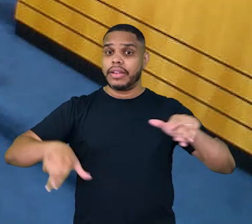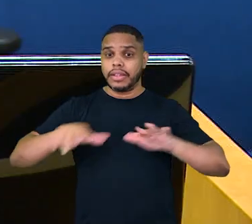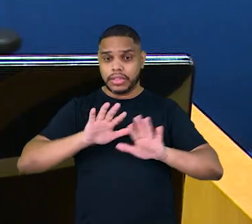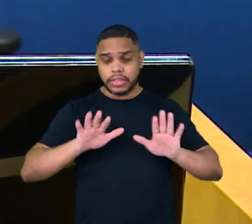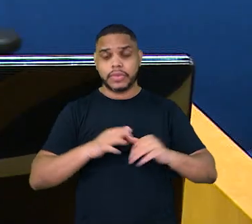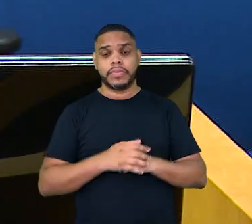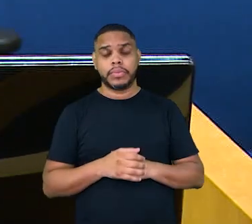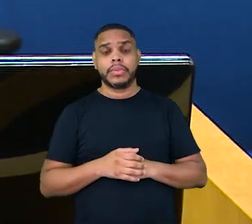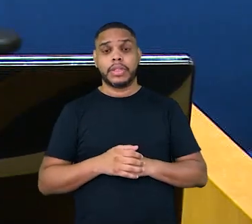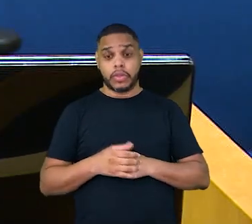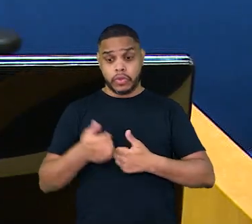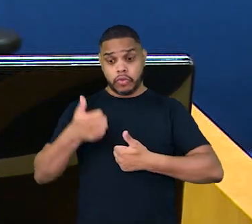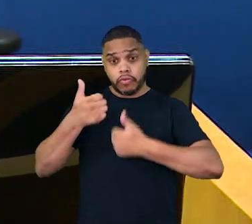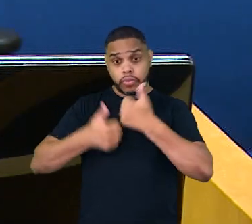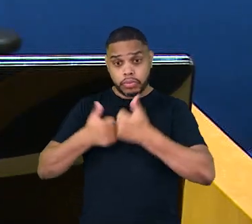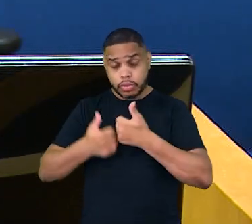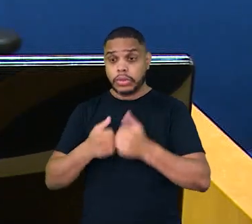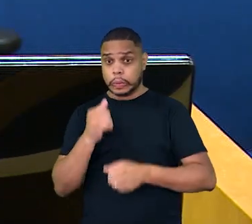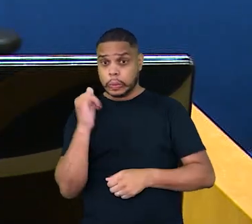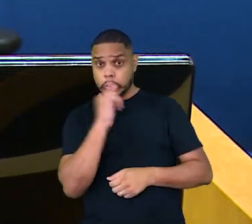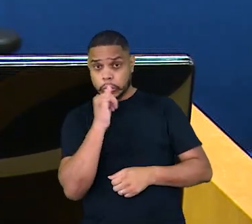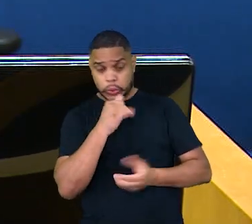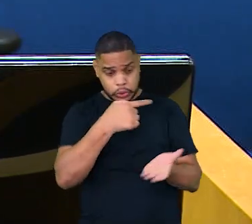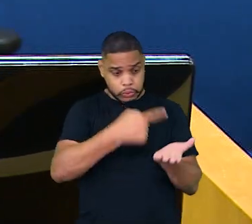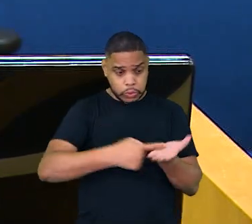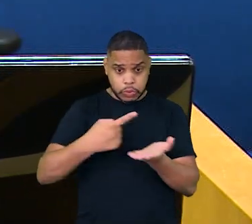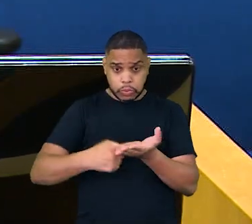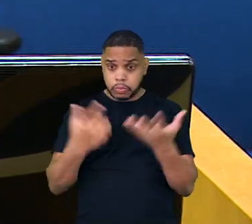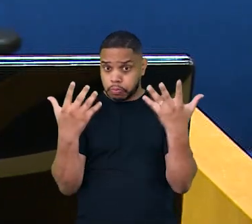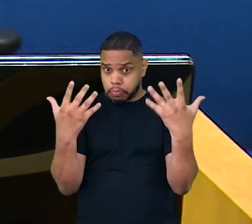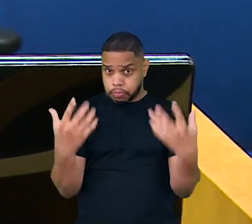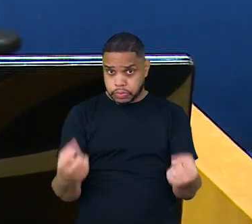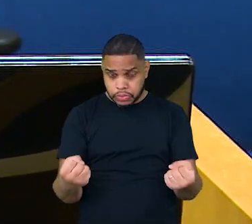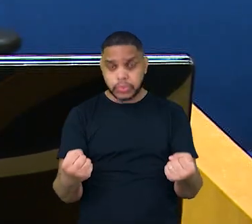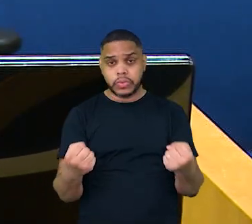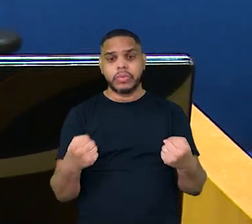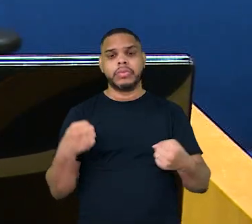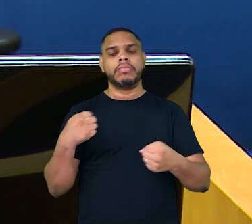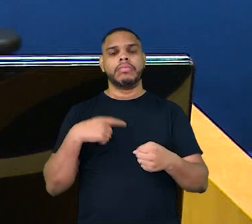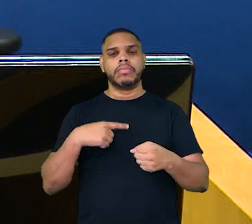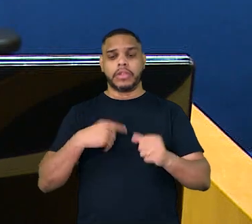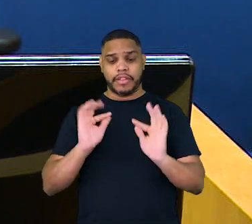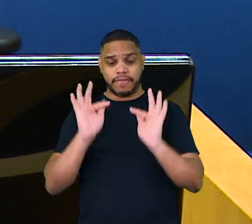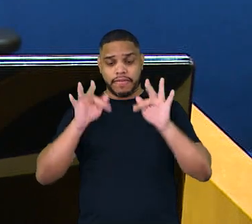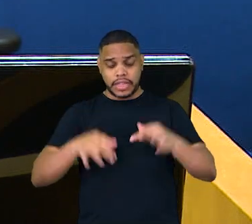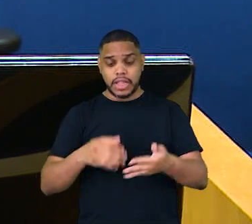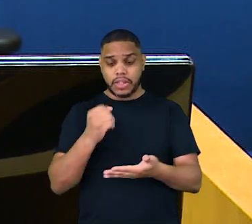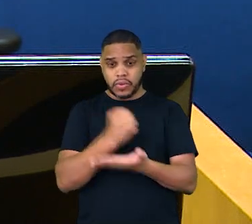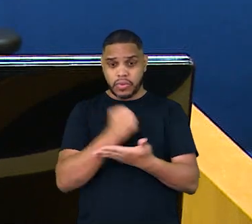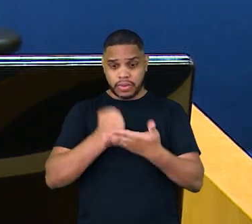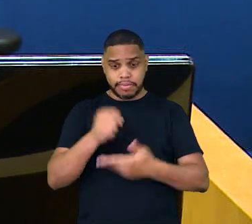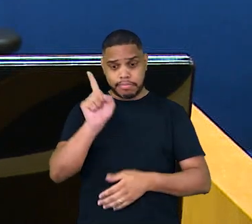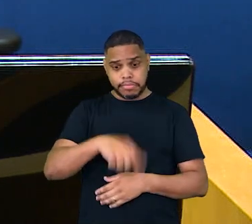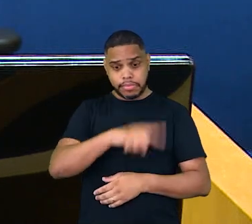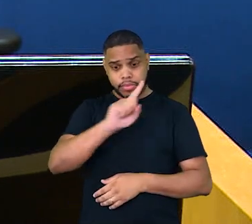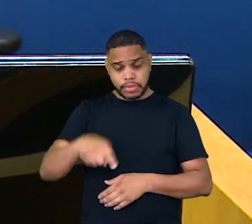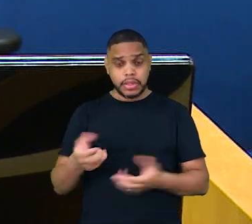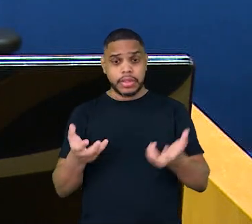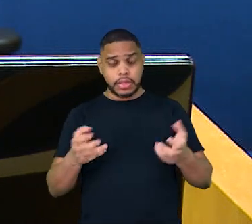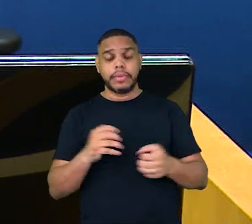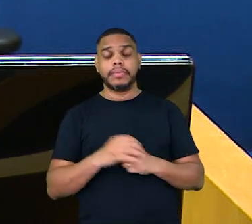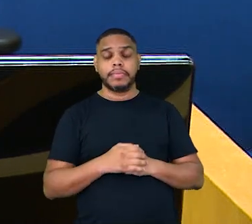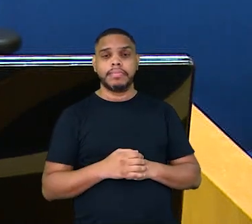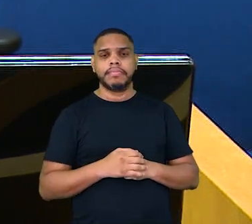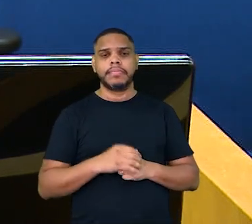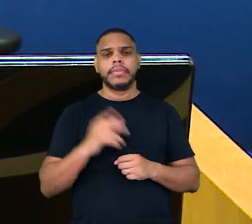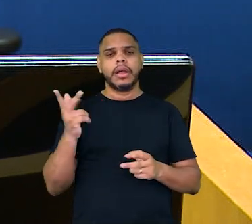diferentes. O fato do atleta e do clube terem firmado acordo, em relação ao encerramento do contrato só